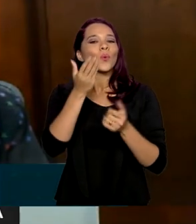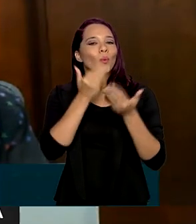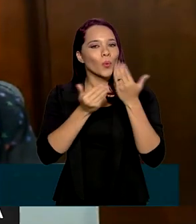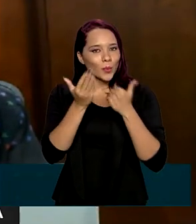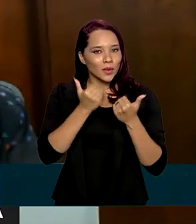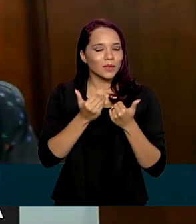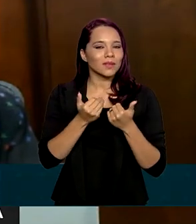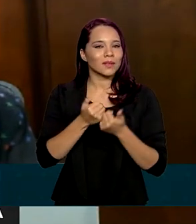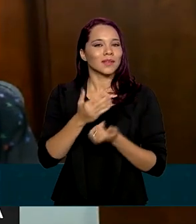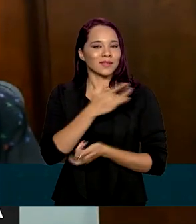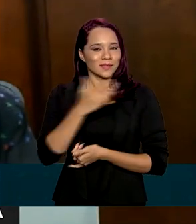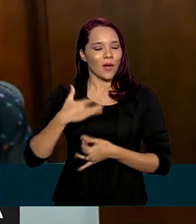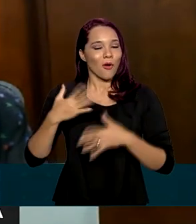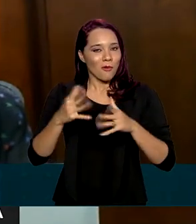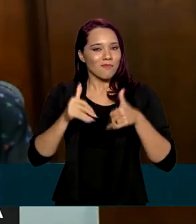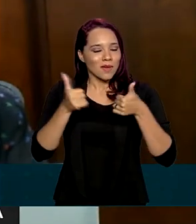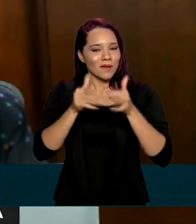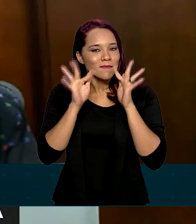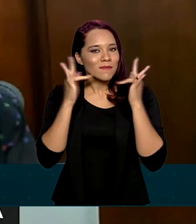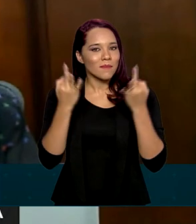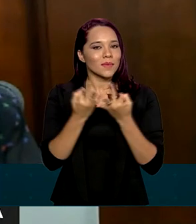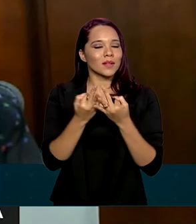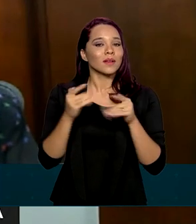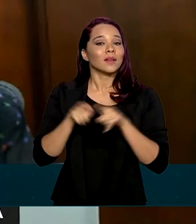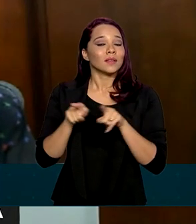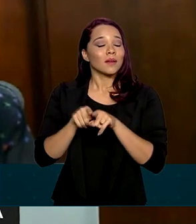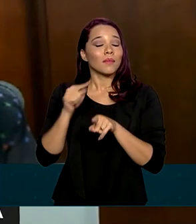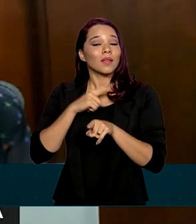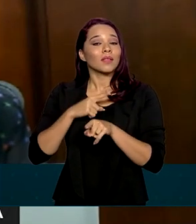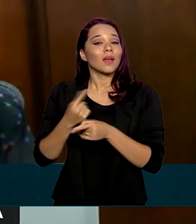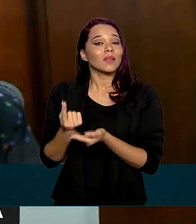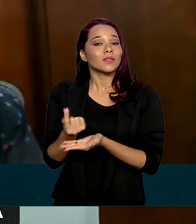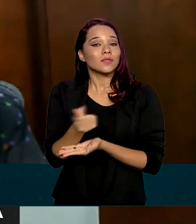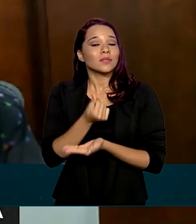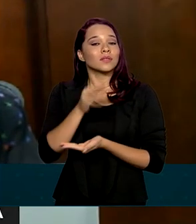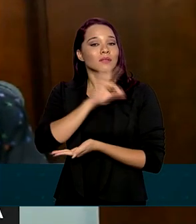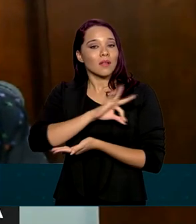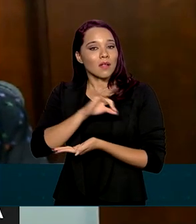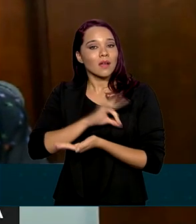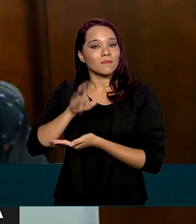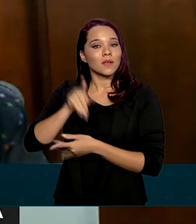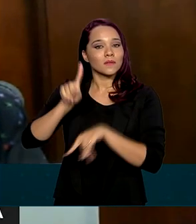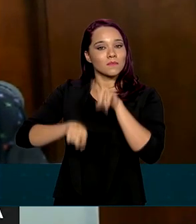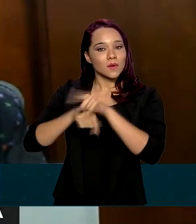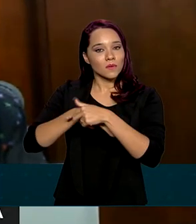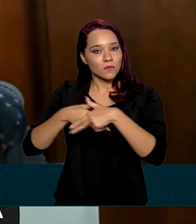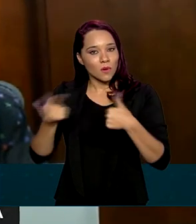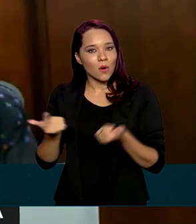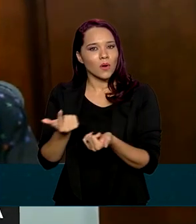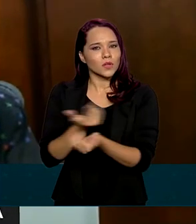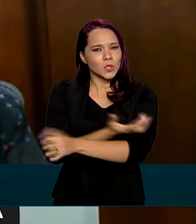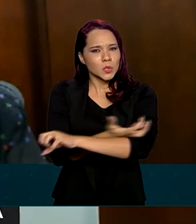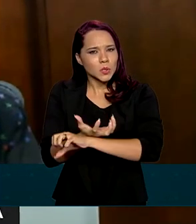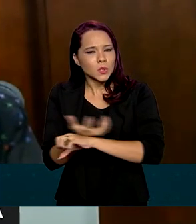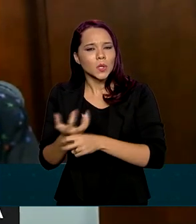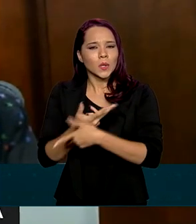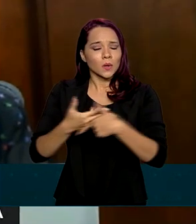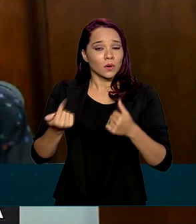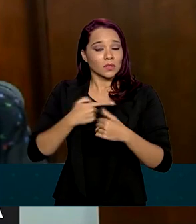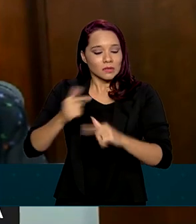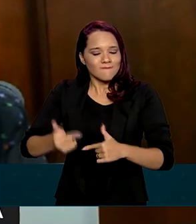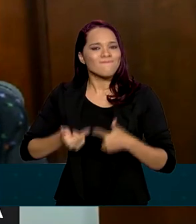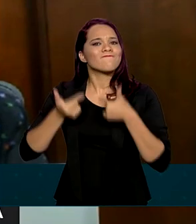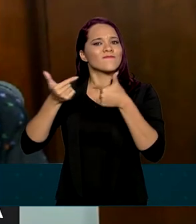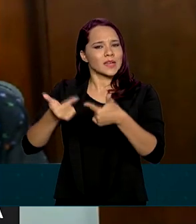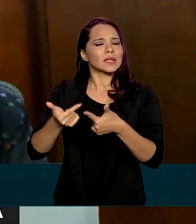saudável para as famílias, a geração de renda para os produtores de hortifruti, que enfrentam com resiliência